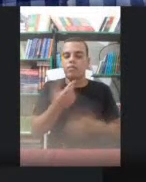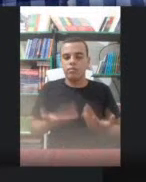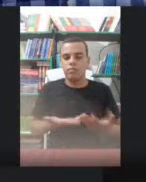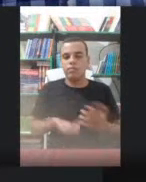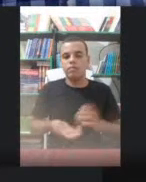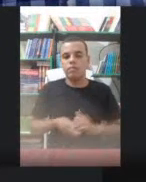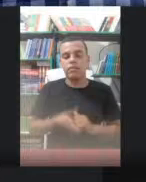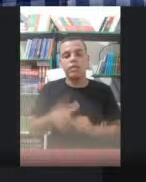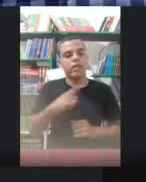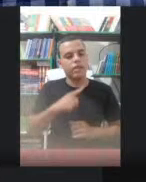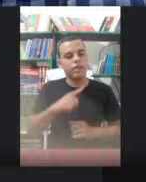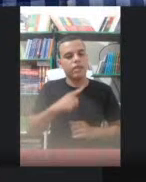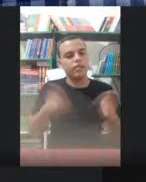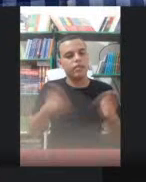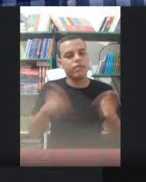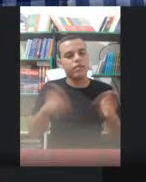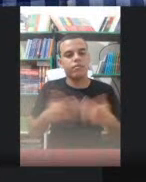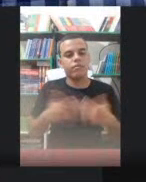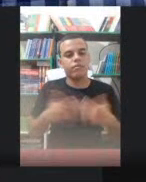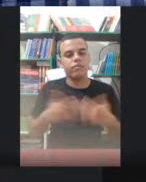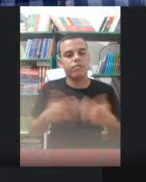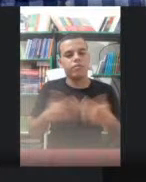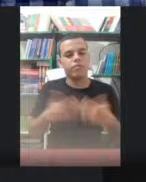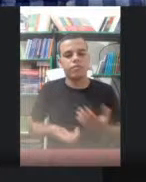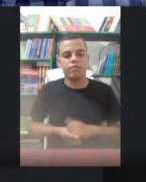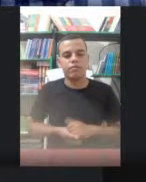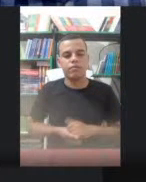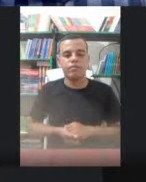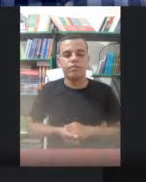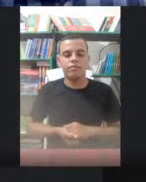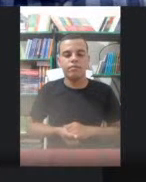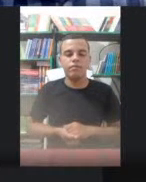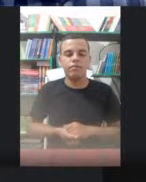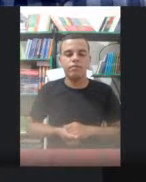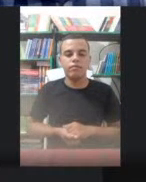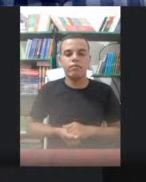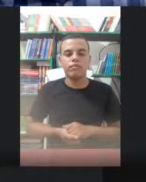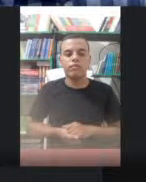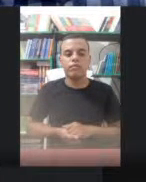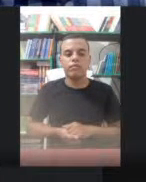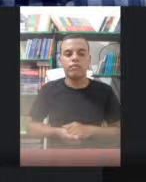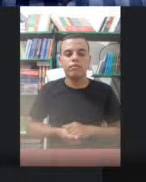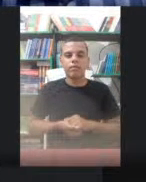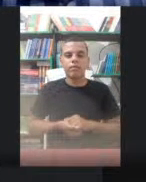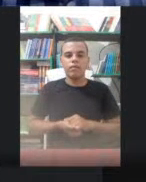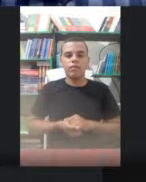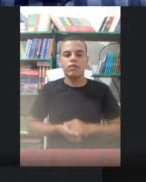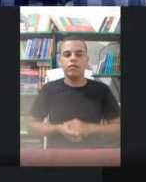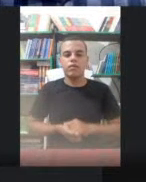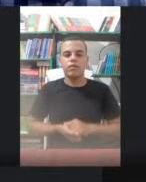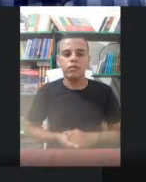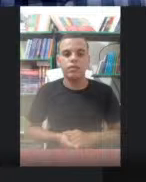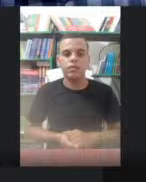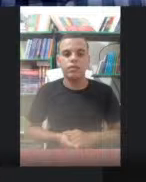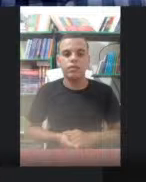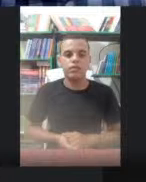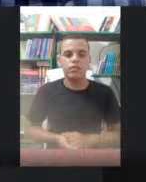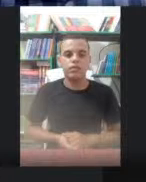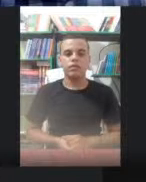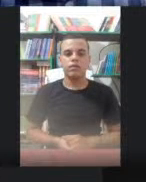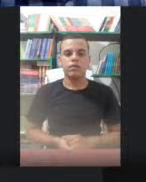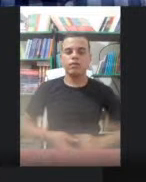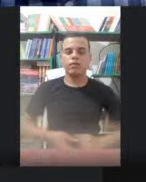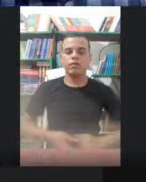acontecendo, a gente tem, né, tentado sistematizar e fortalecer esses processos a partir do espaço do Ministério da Saúde, mas